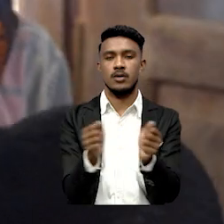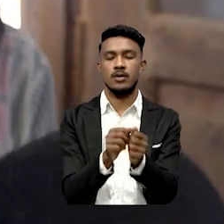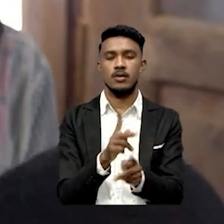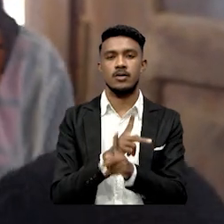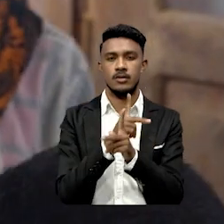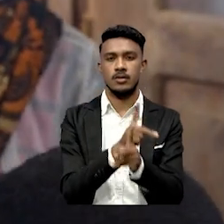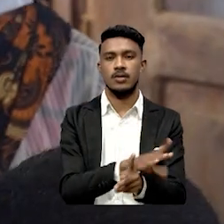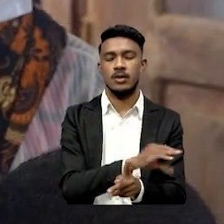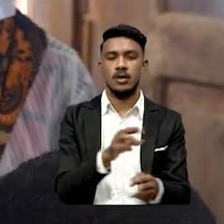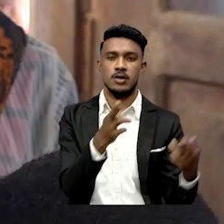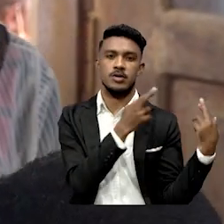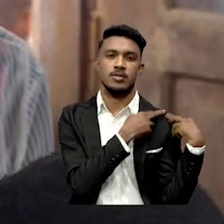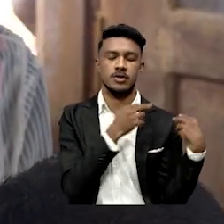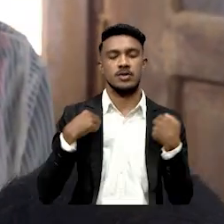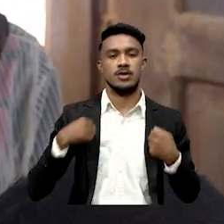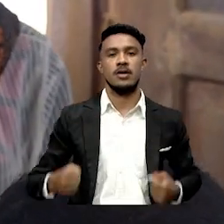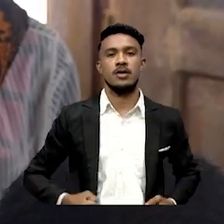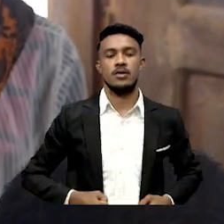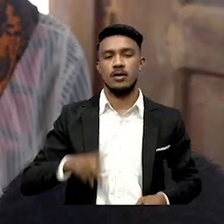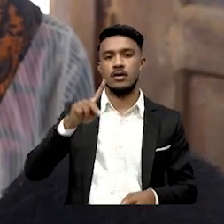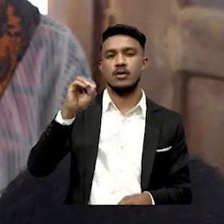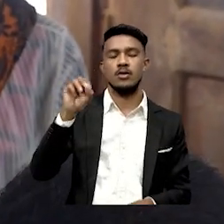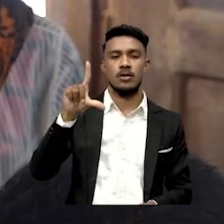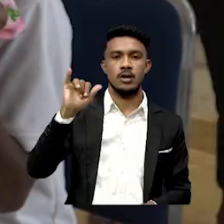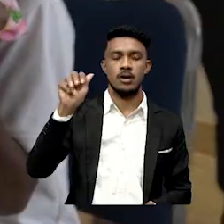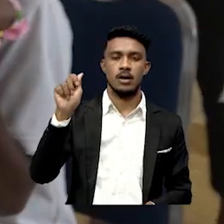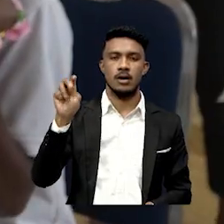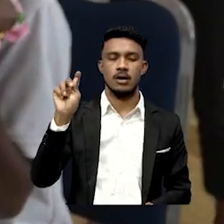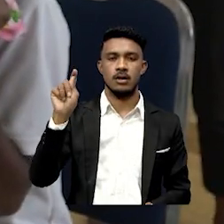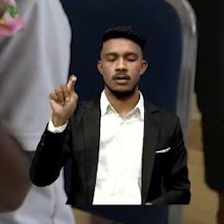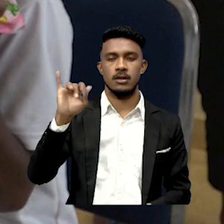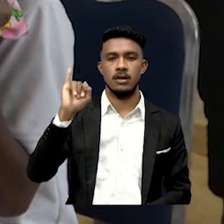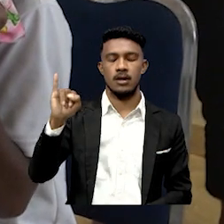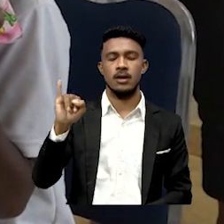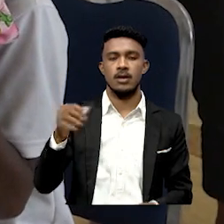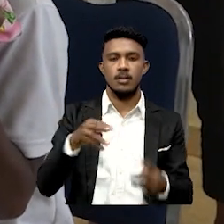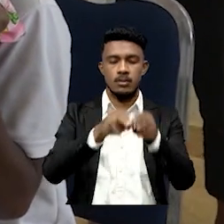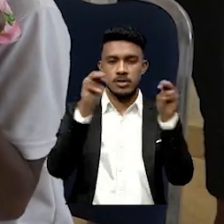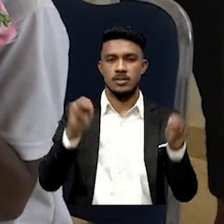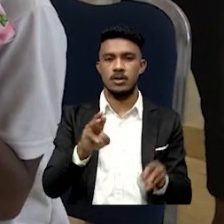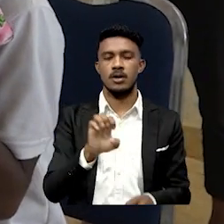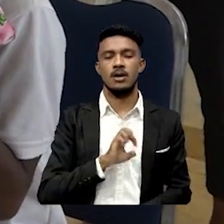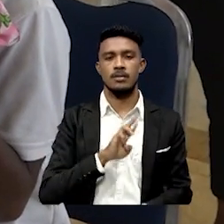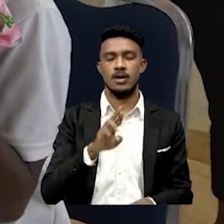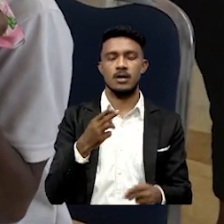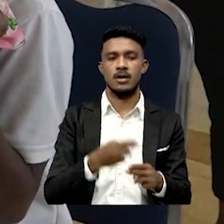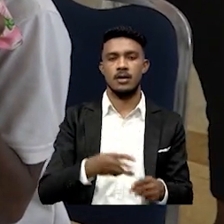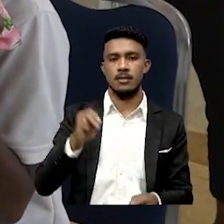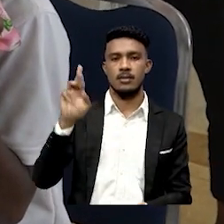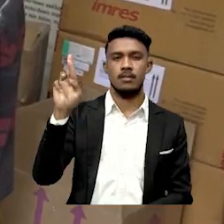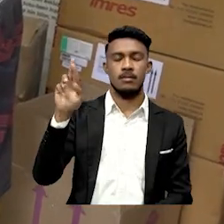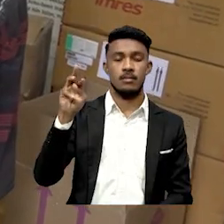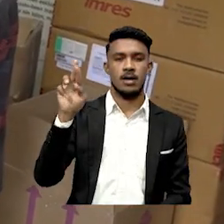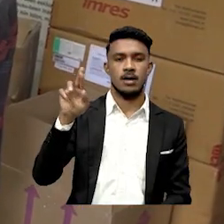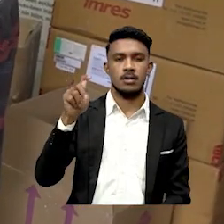responsável posto saúde Manulete suku Koliati posto administrativo Hatulia A município Hermera Martinho Soares Hatete